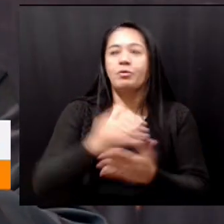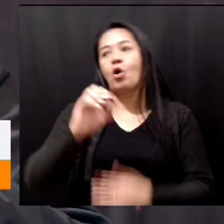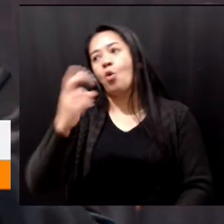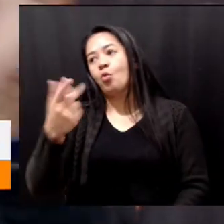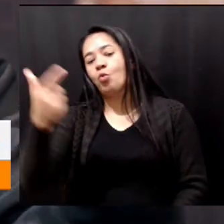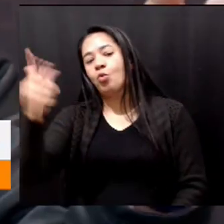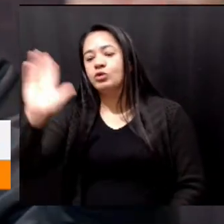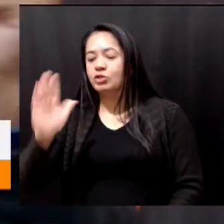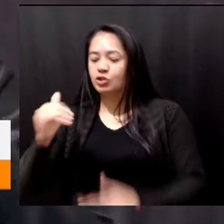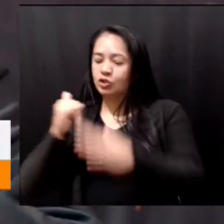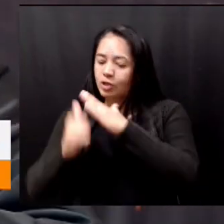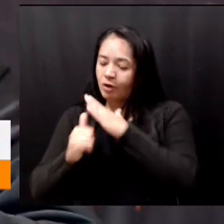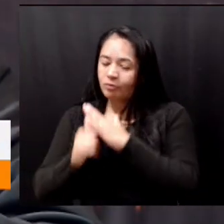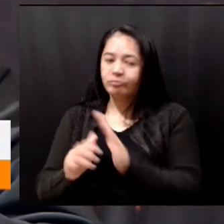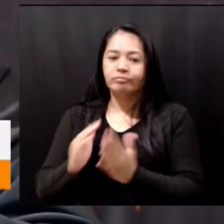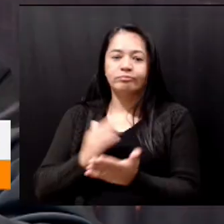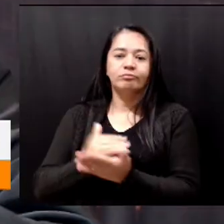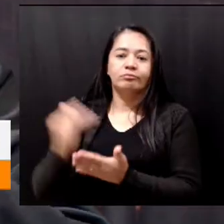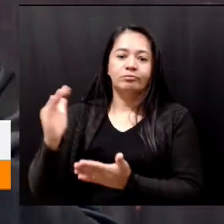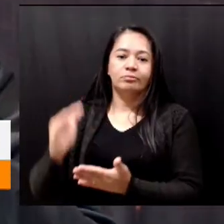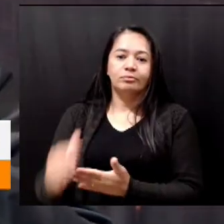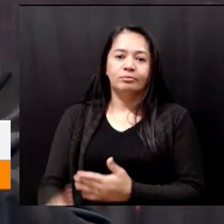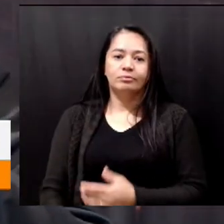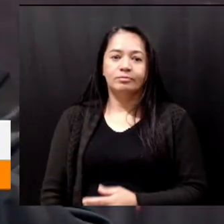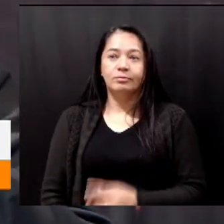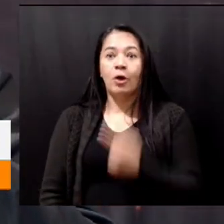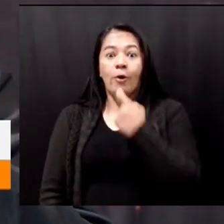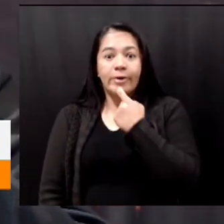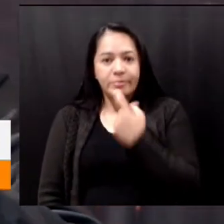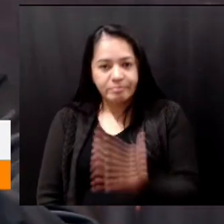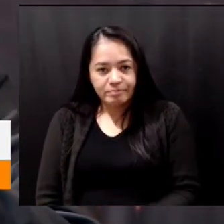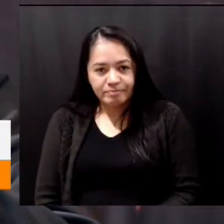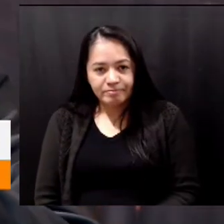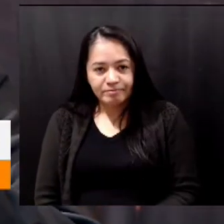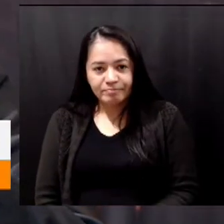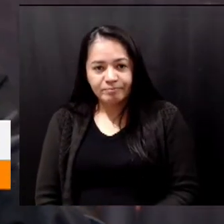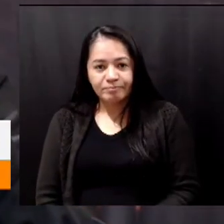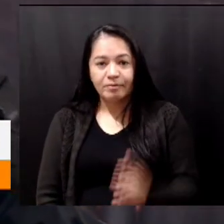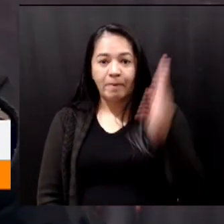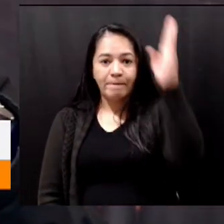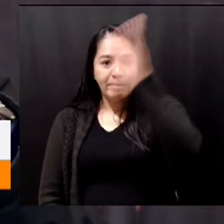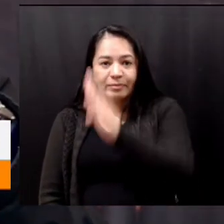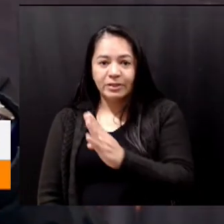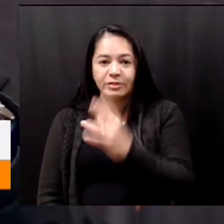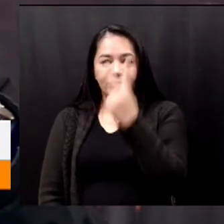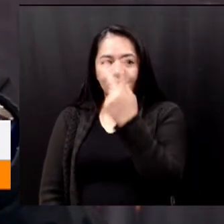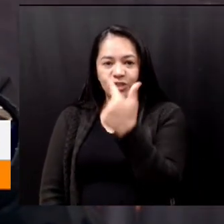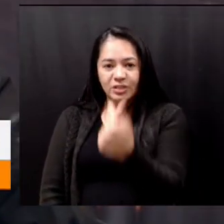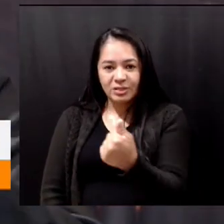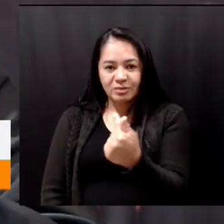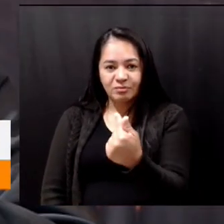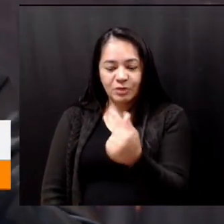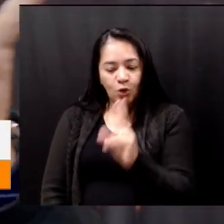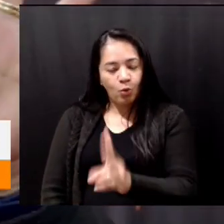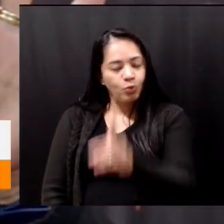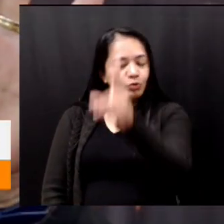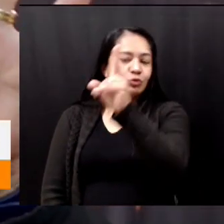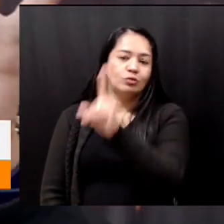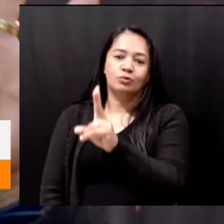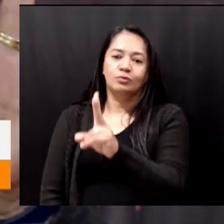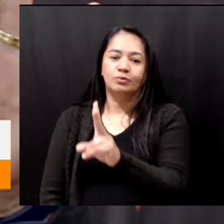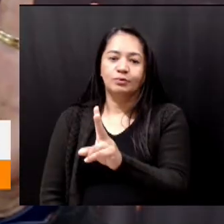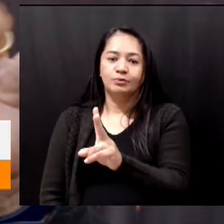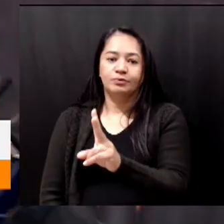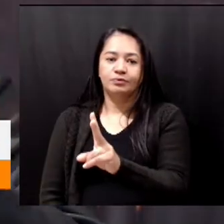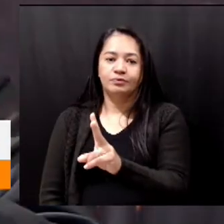Tá? Olha Campinas. Então, Brasil, 27º, se manteve. Eu não vou falar qual a posição